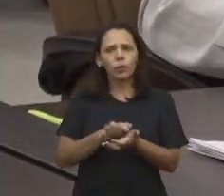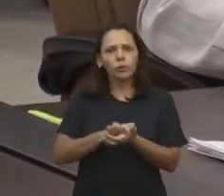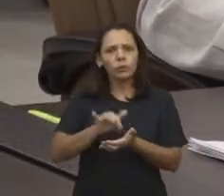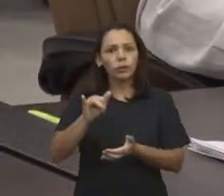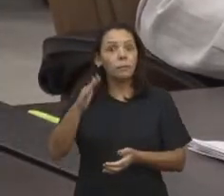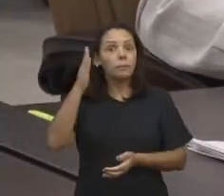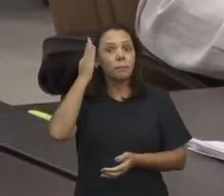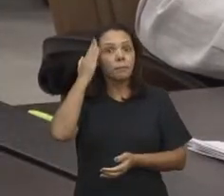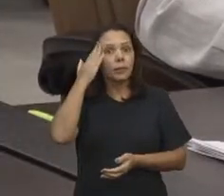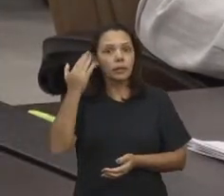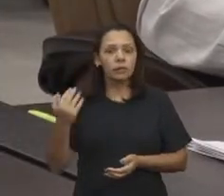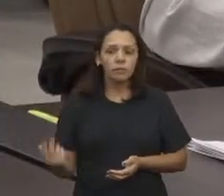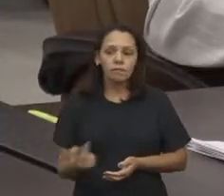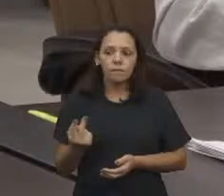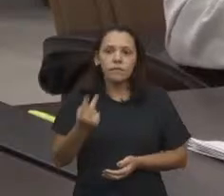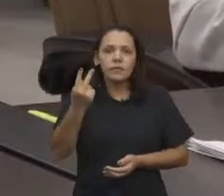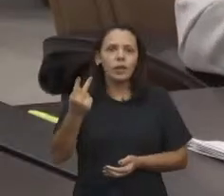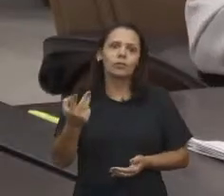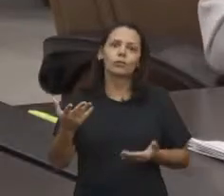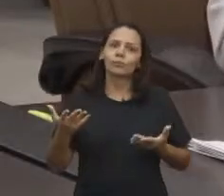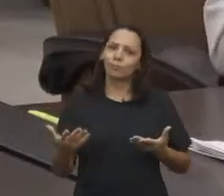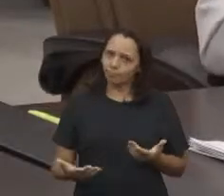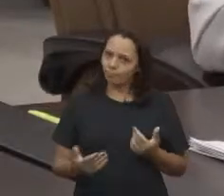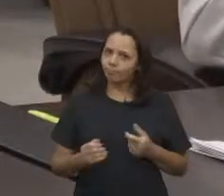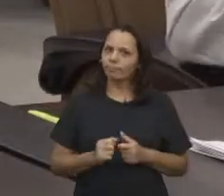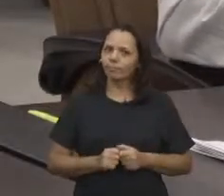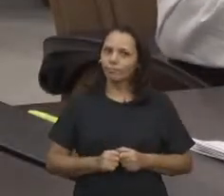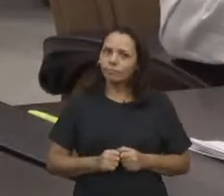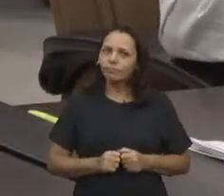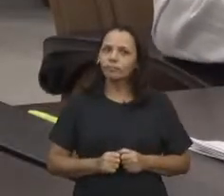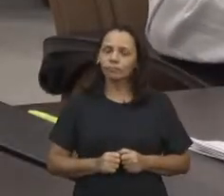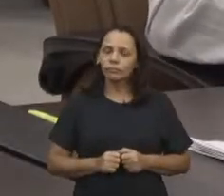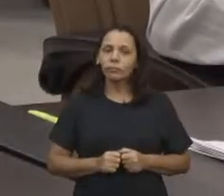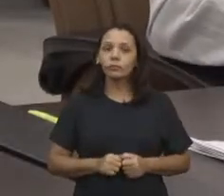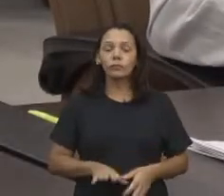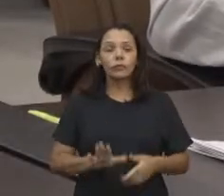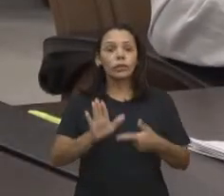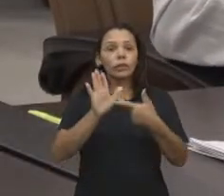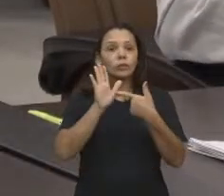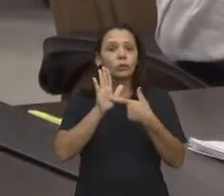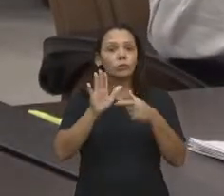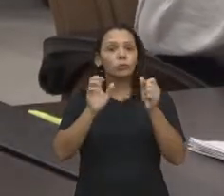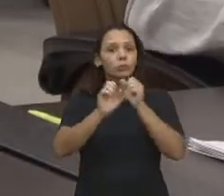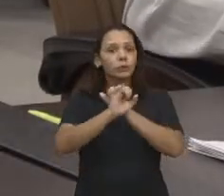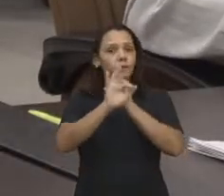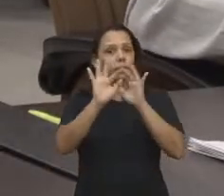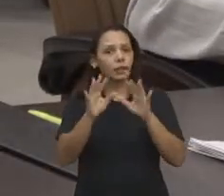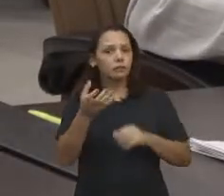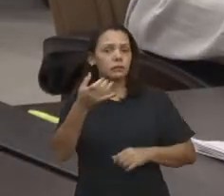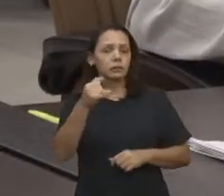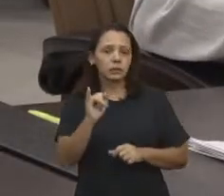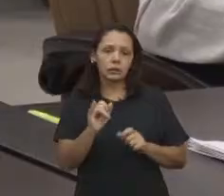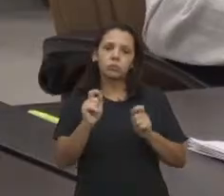está construindo? Então, eu gostaria de deixar aqui claro para o secretário, se pudesse fazer